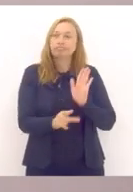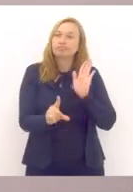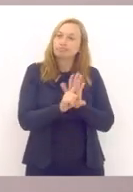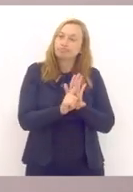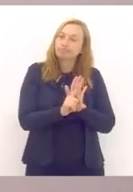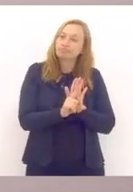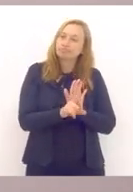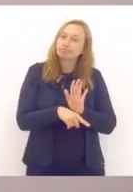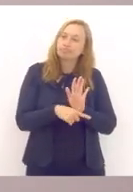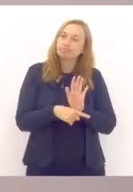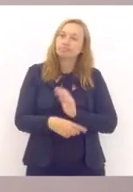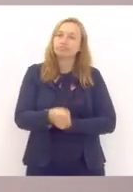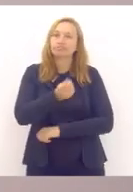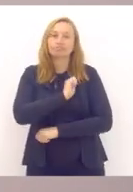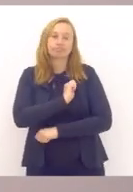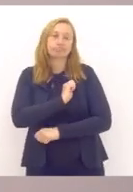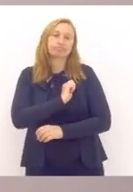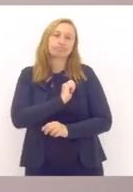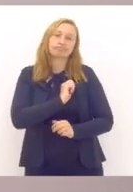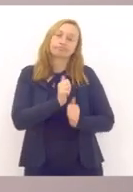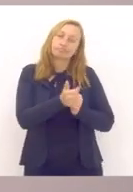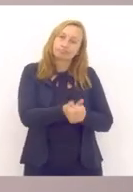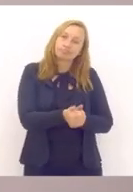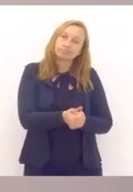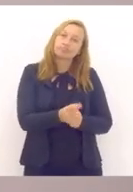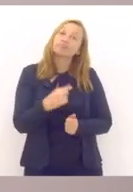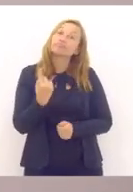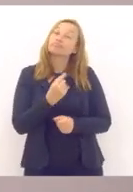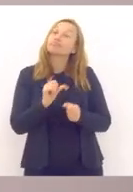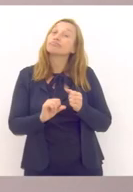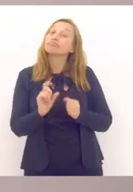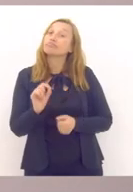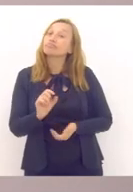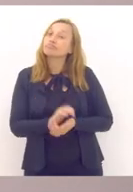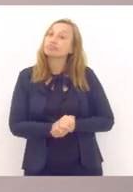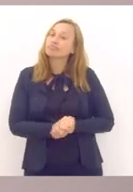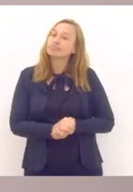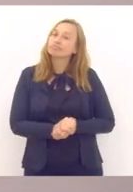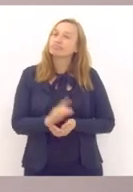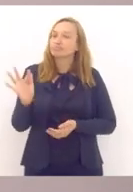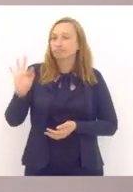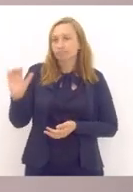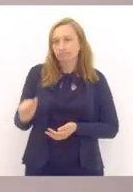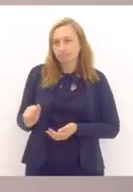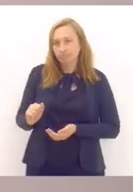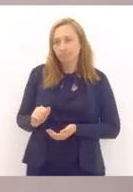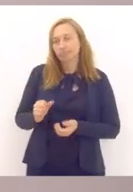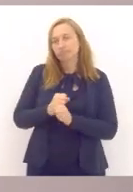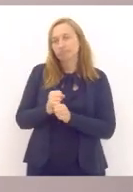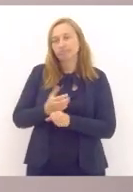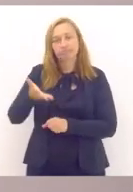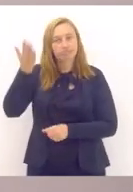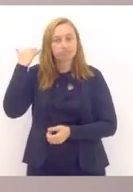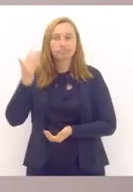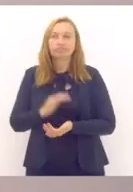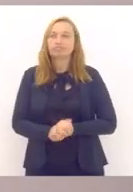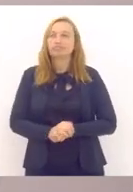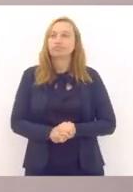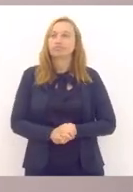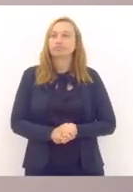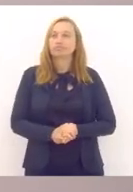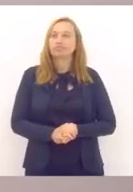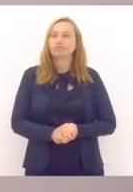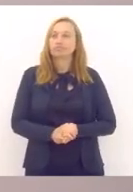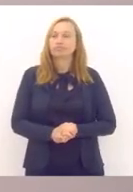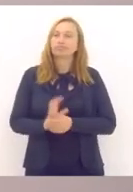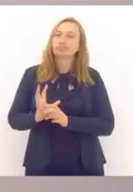benefício fiscal deve seguir. Então, o que, que nós fizemos lá na Fazenda já no ano passado? Nós já fizemos umas